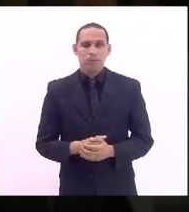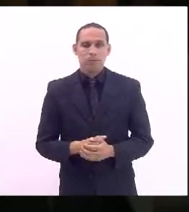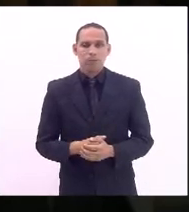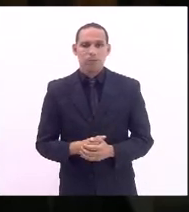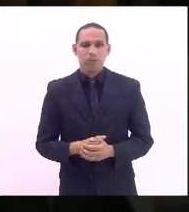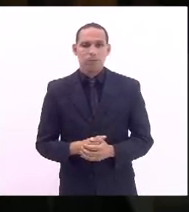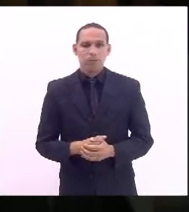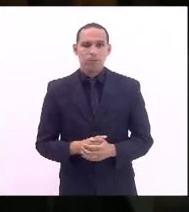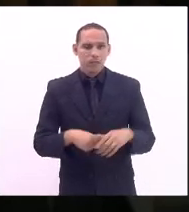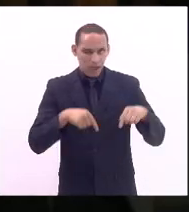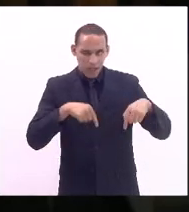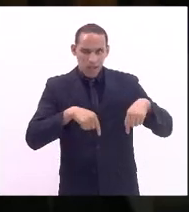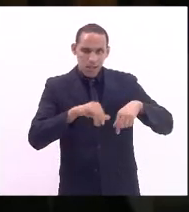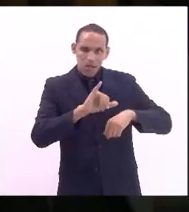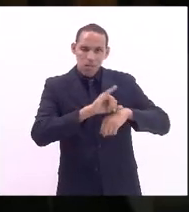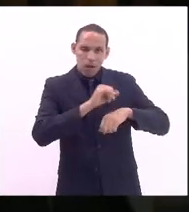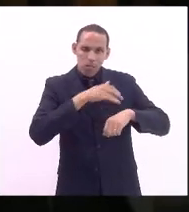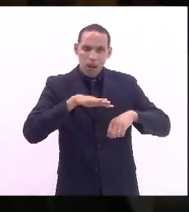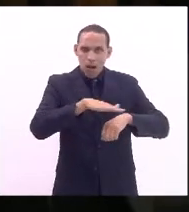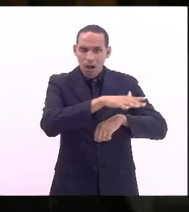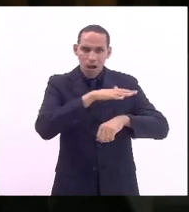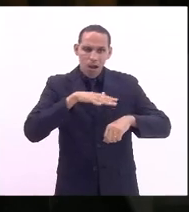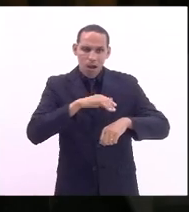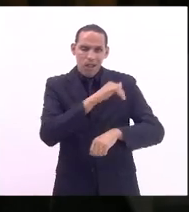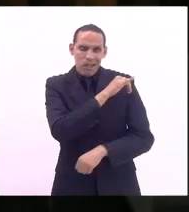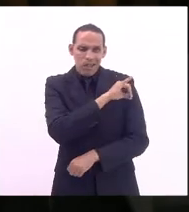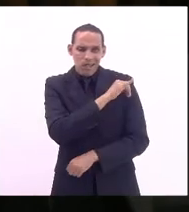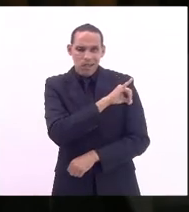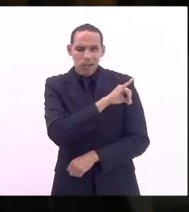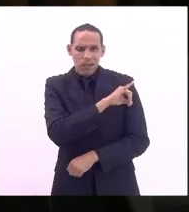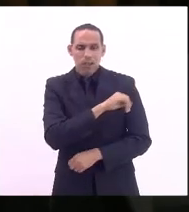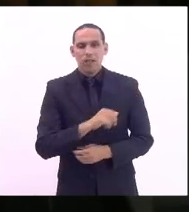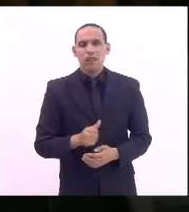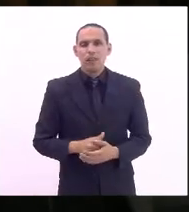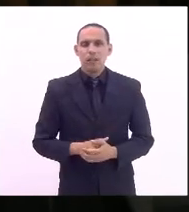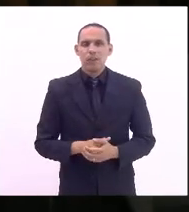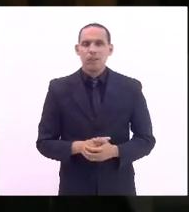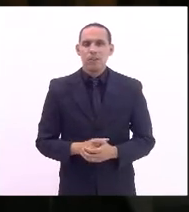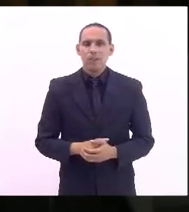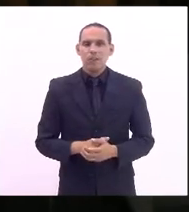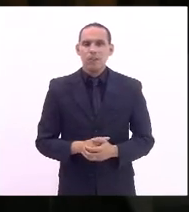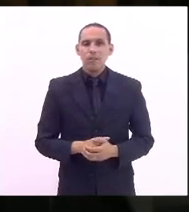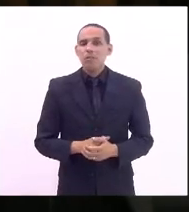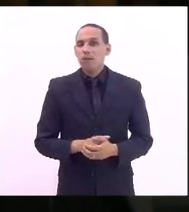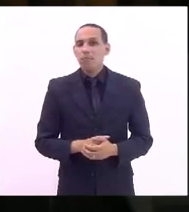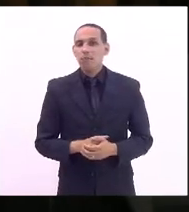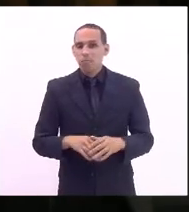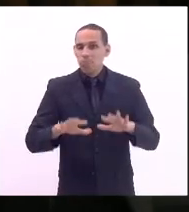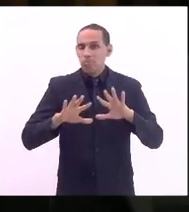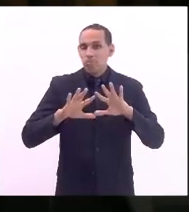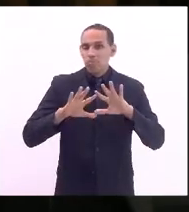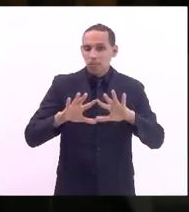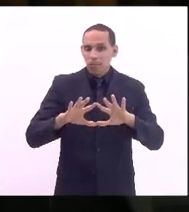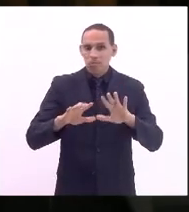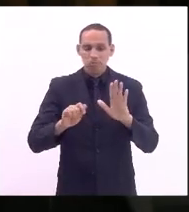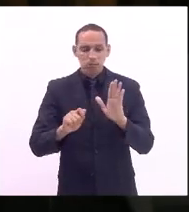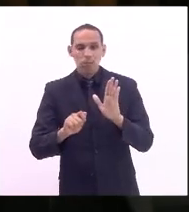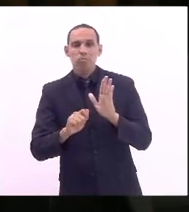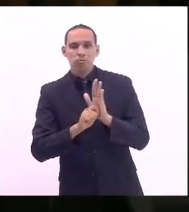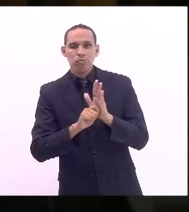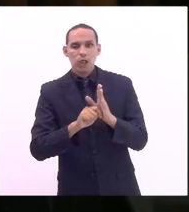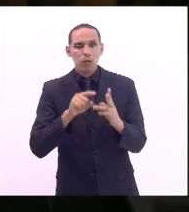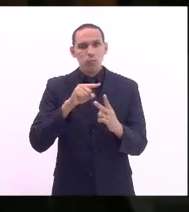na região metropolitana do estado do Rio de Janeiro, o narco e as milícias